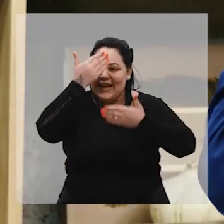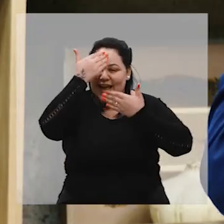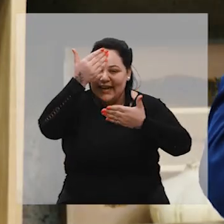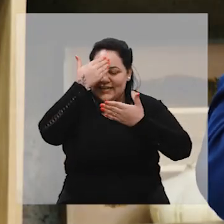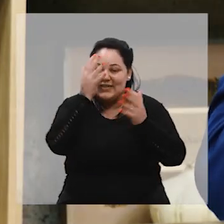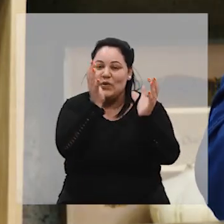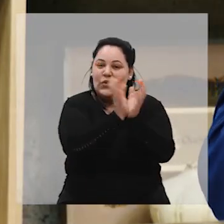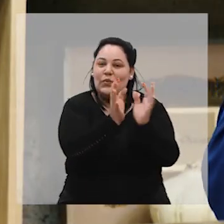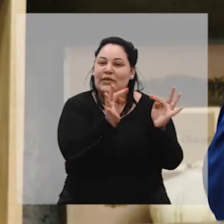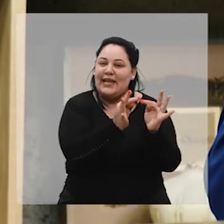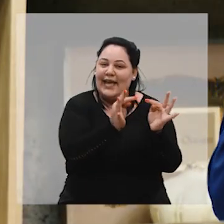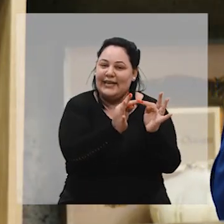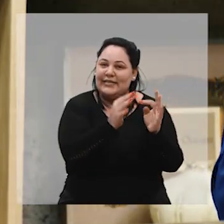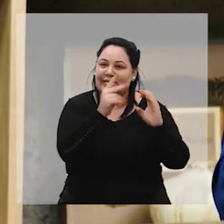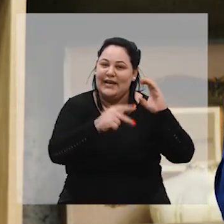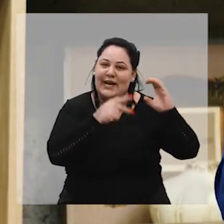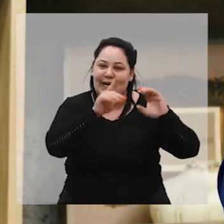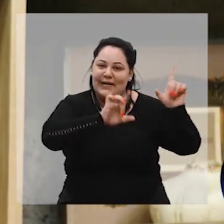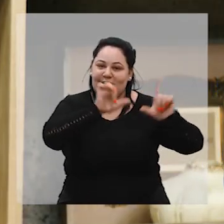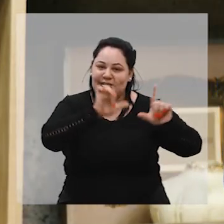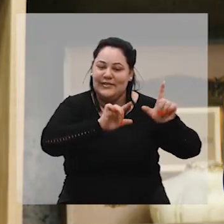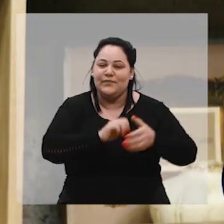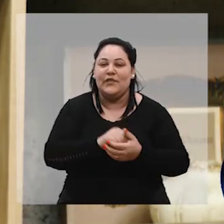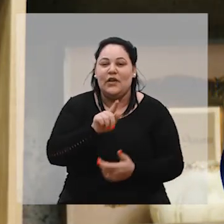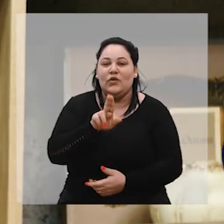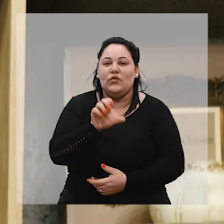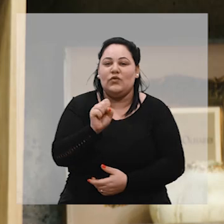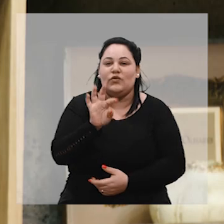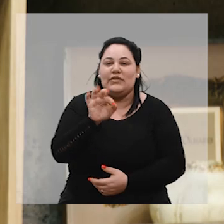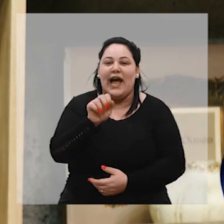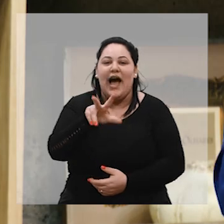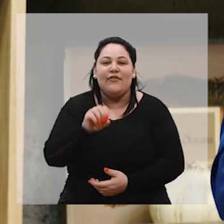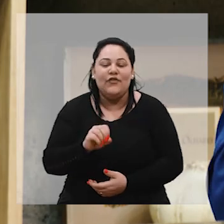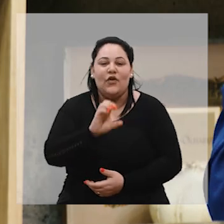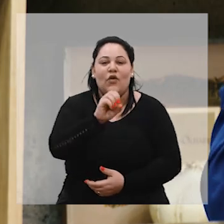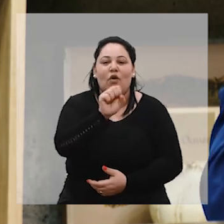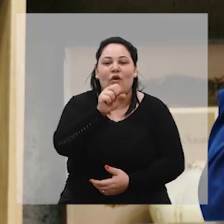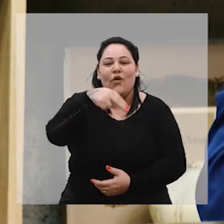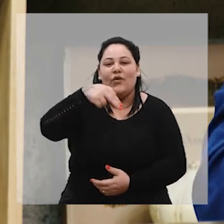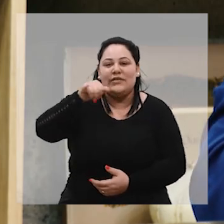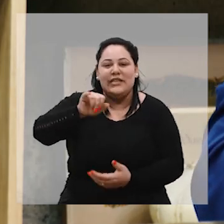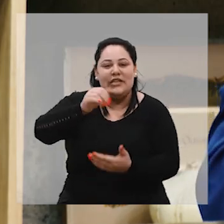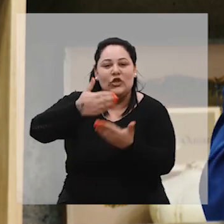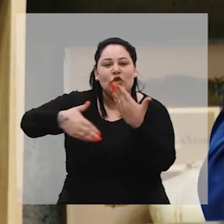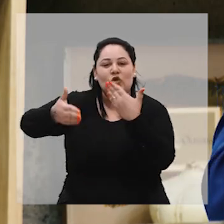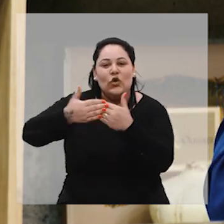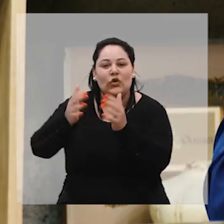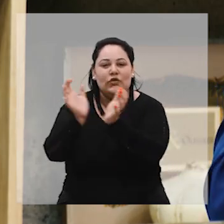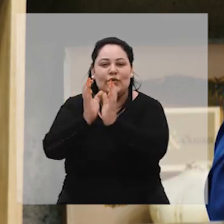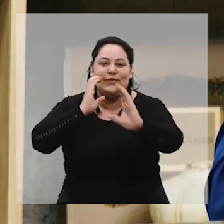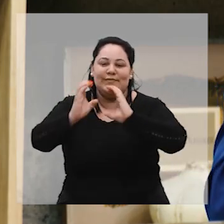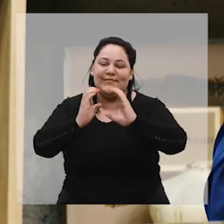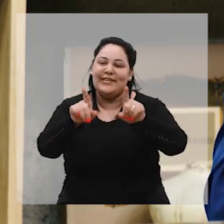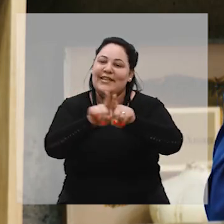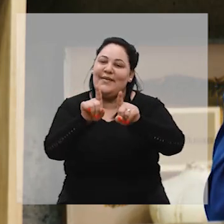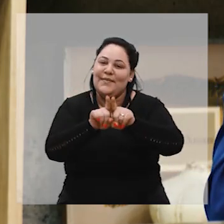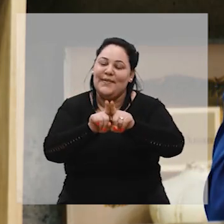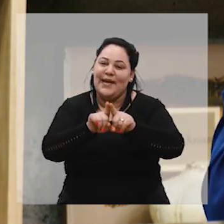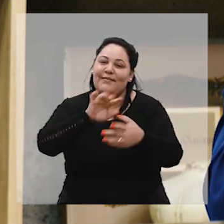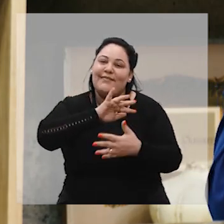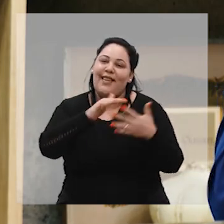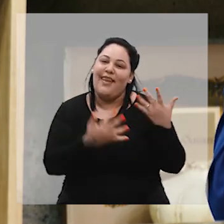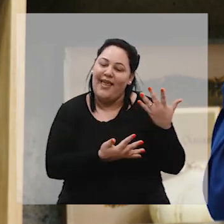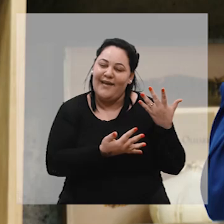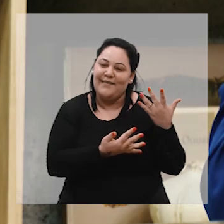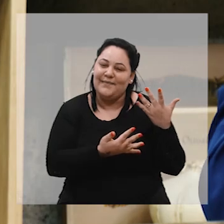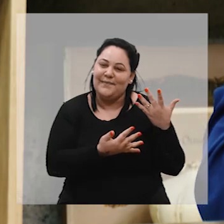equipe técnica aqui da TV Câmara Caxias, o Gustavo, o Osni, o Marcelo, a Nicole que estão com a gente, também as nossas